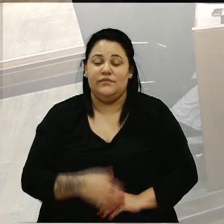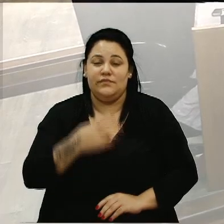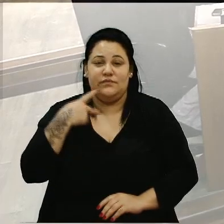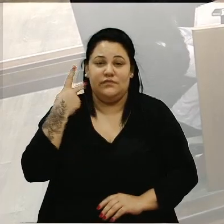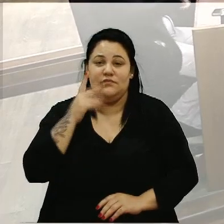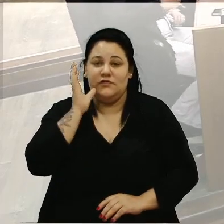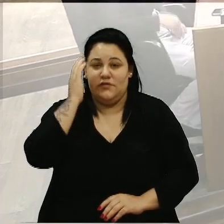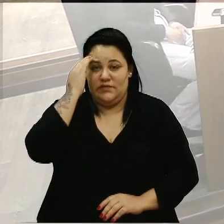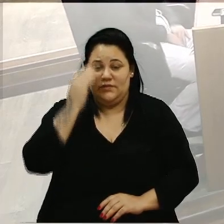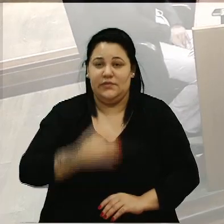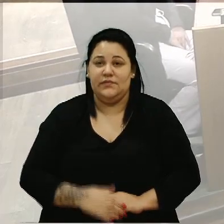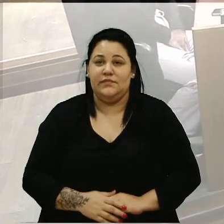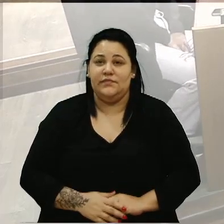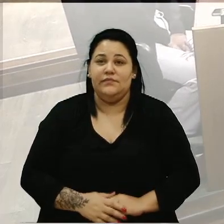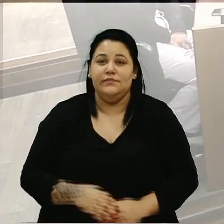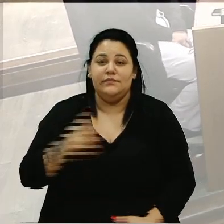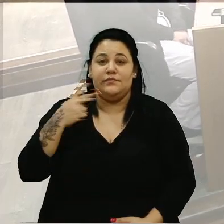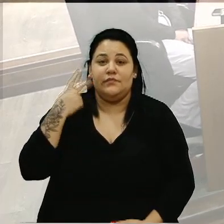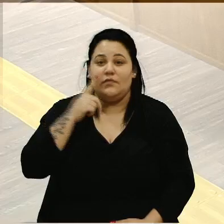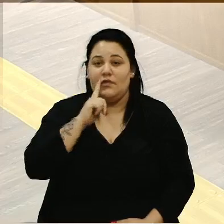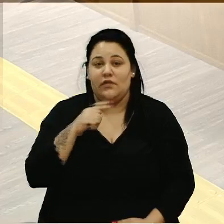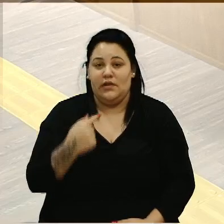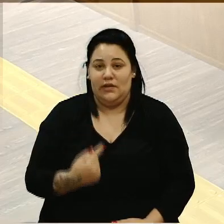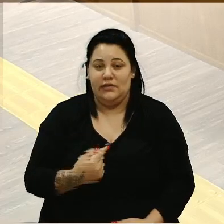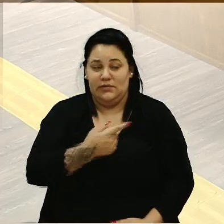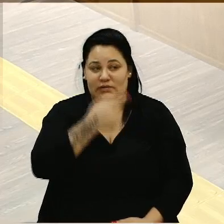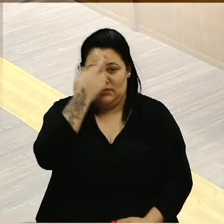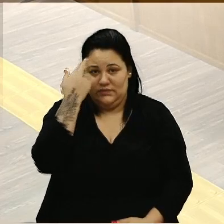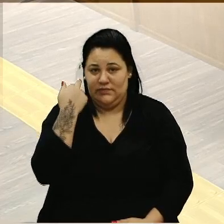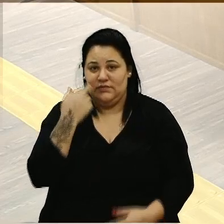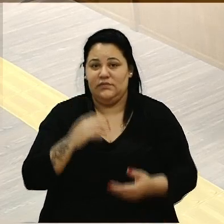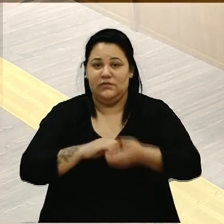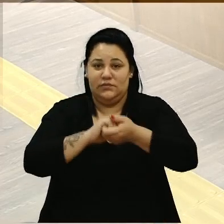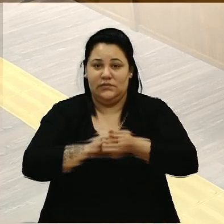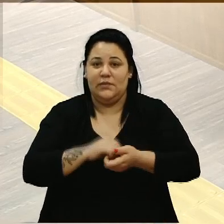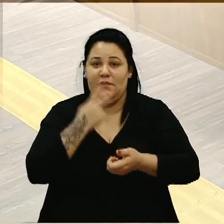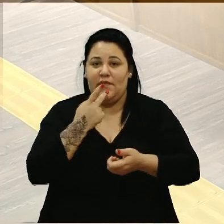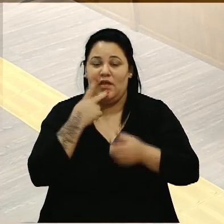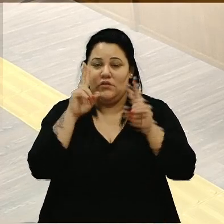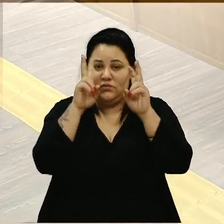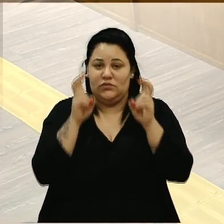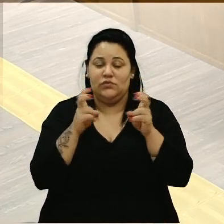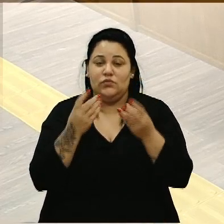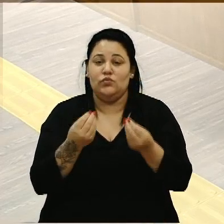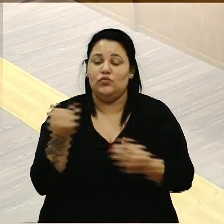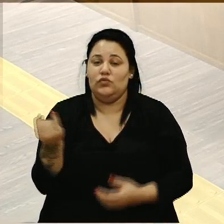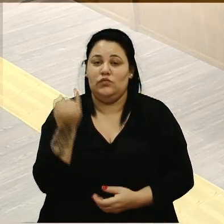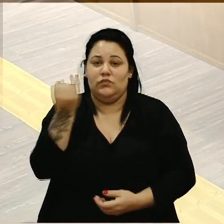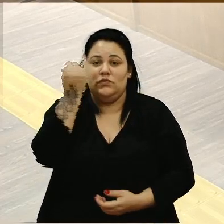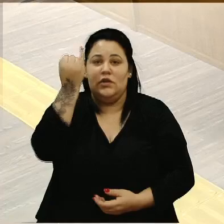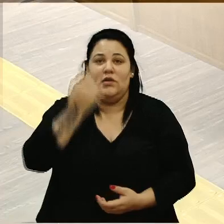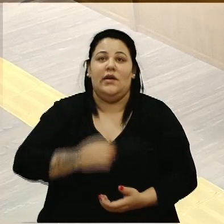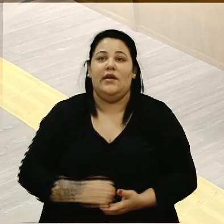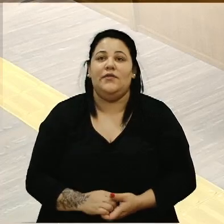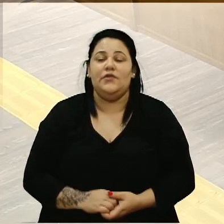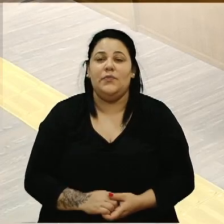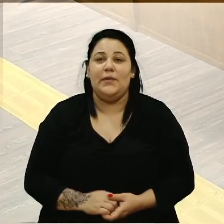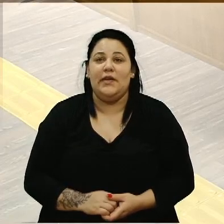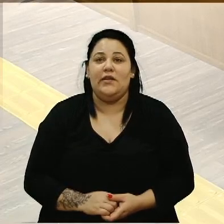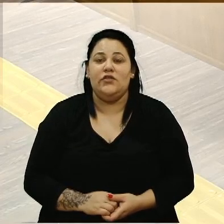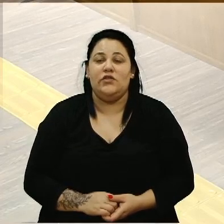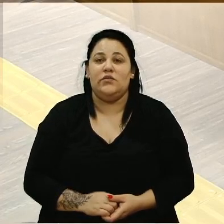parte. Vereadora Gladys, vereador Rafael, primeiro lhe cumprimentar por trazer o tema de extrema importância, não temos dúvida